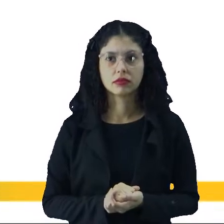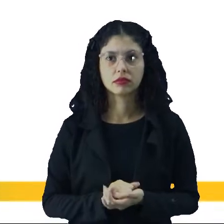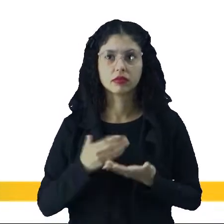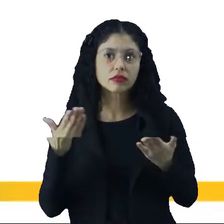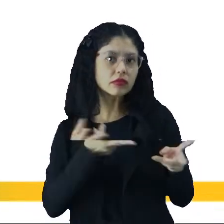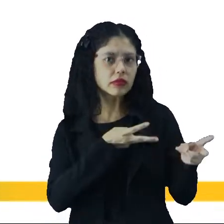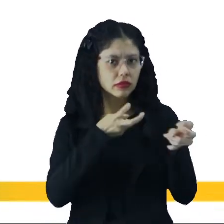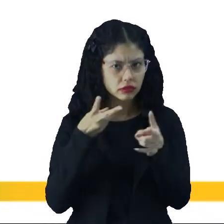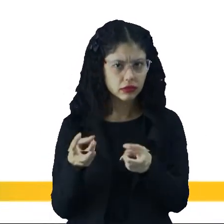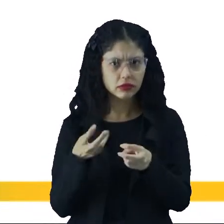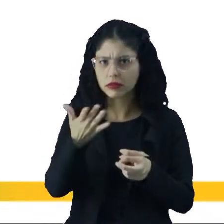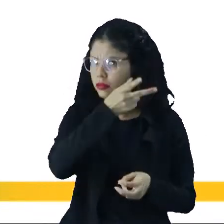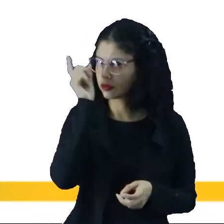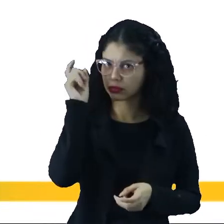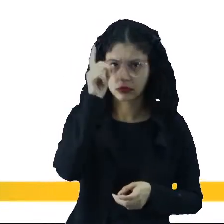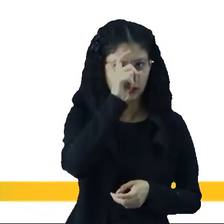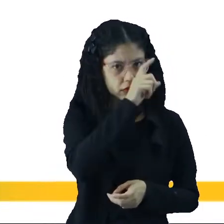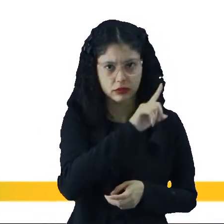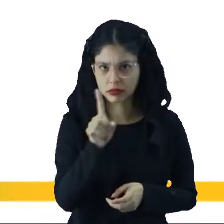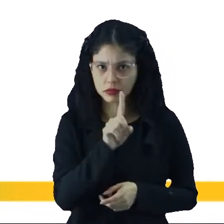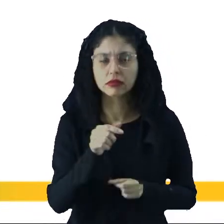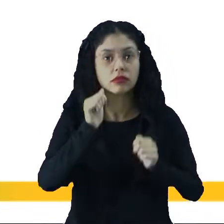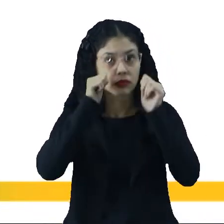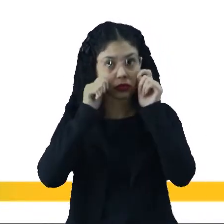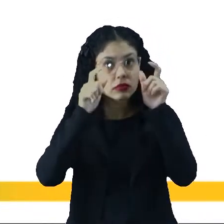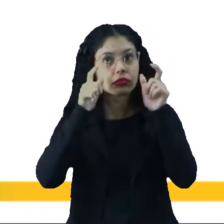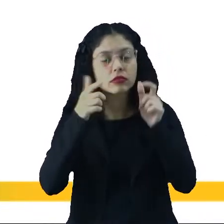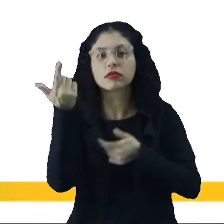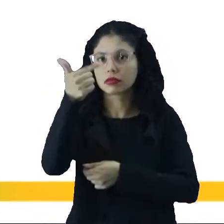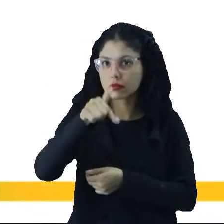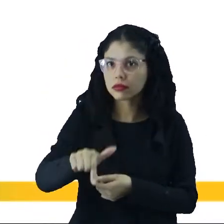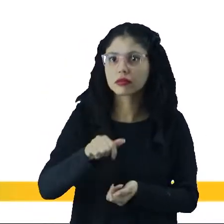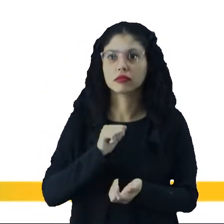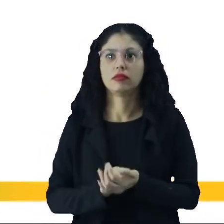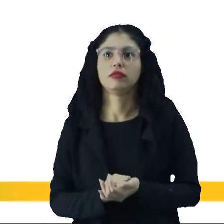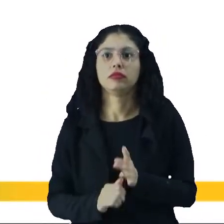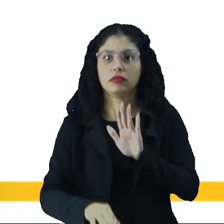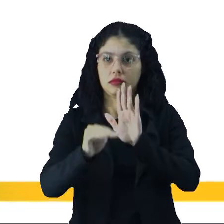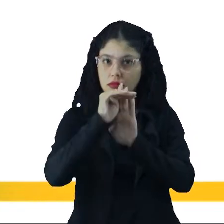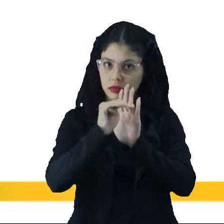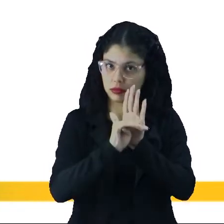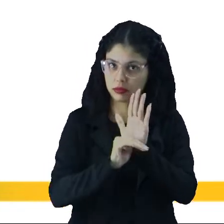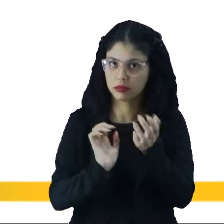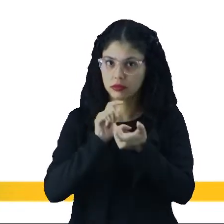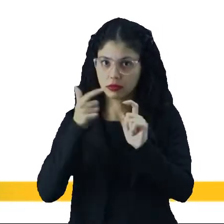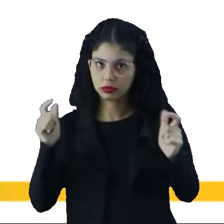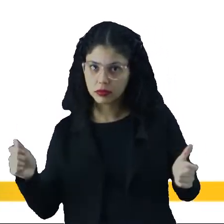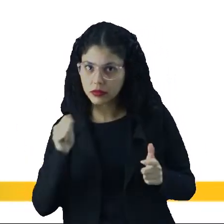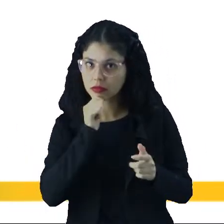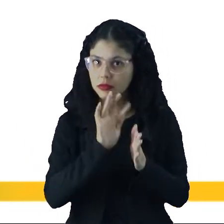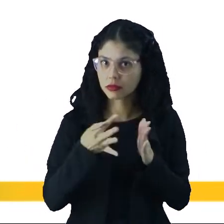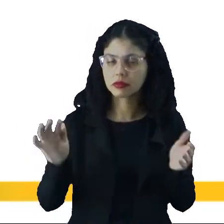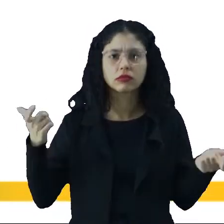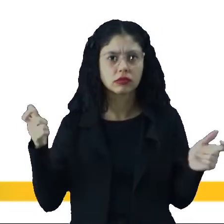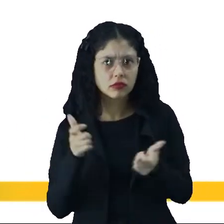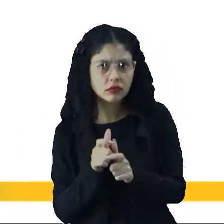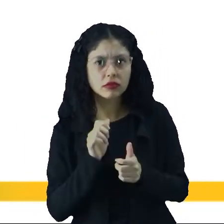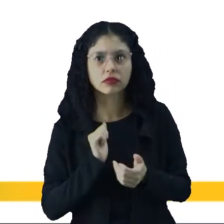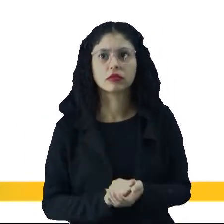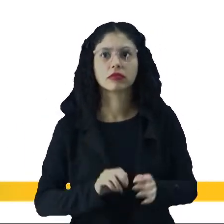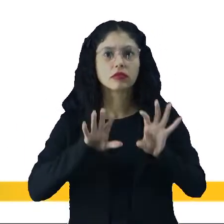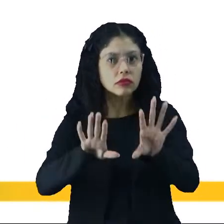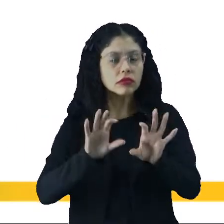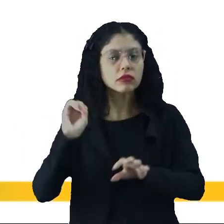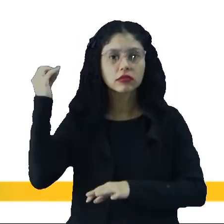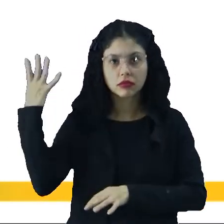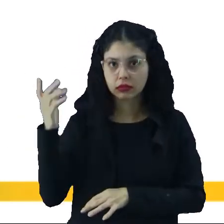3. Perceberam? Não é difícil, é só você prestar atenção. Repetindo, fatora a base maior em função da menor,